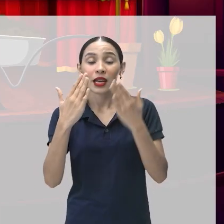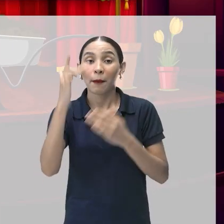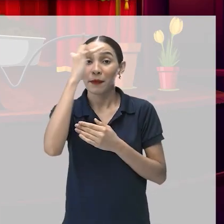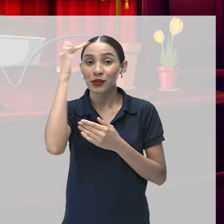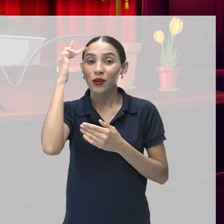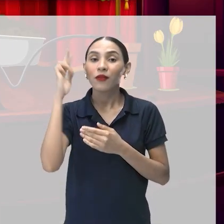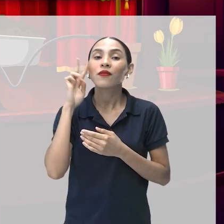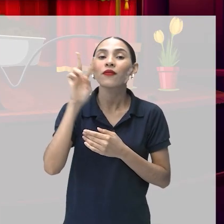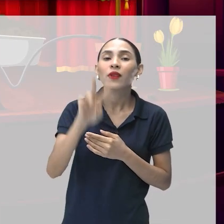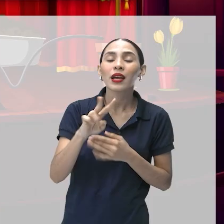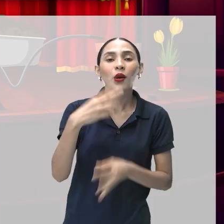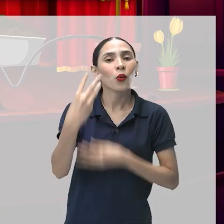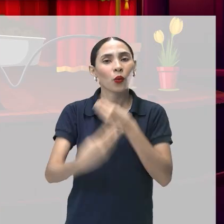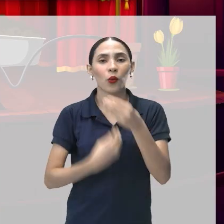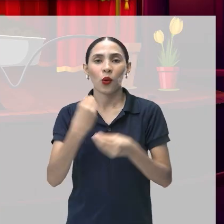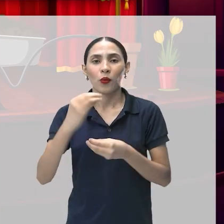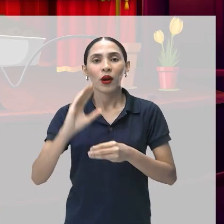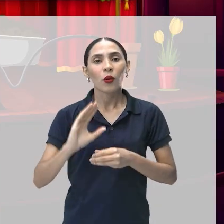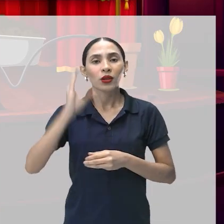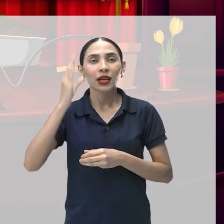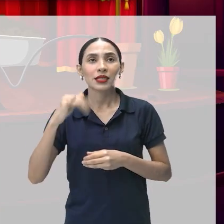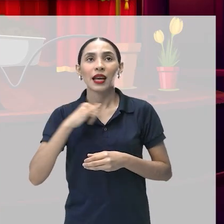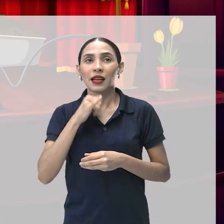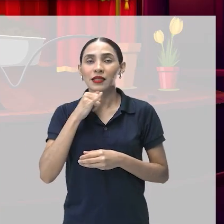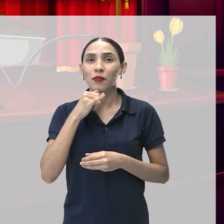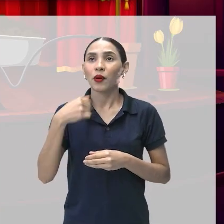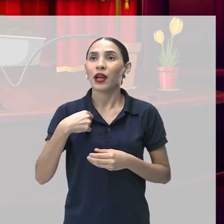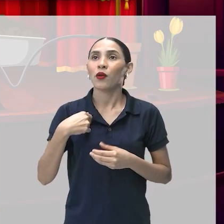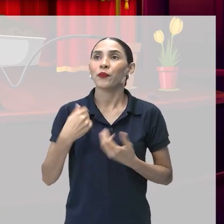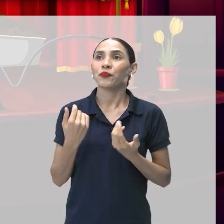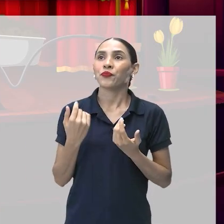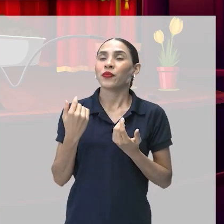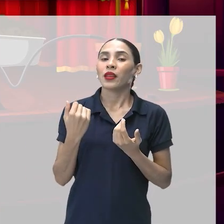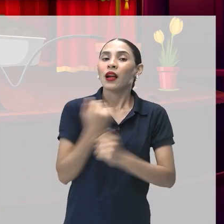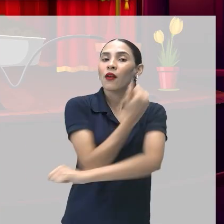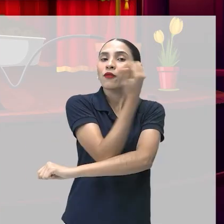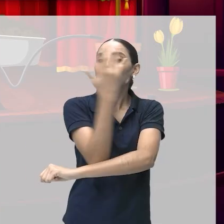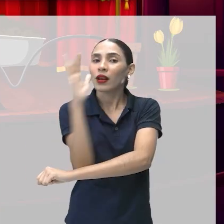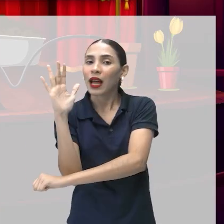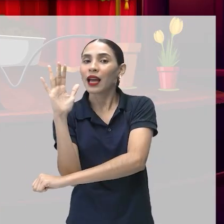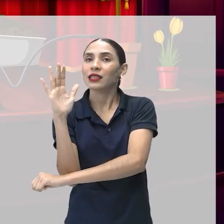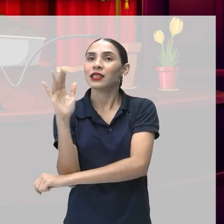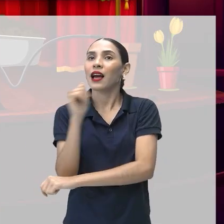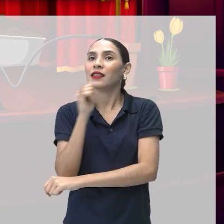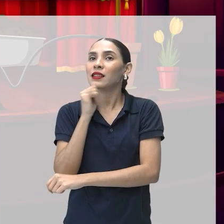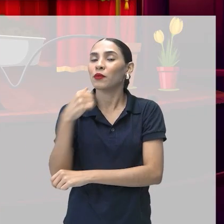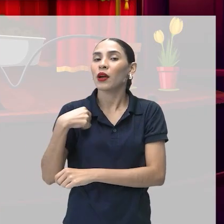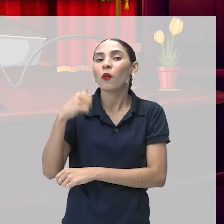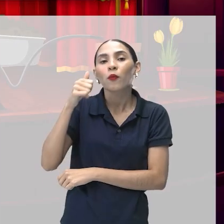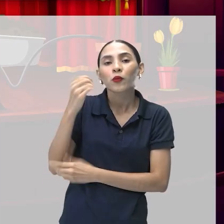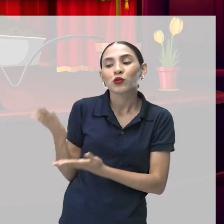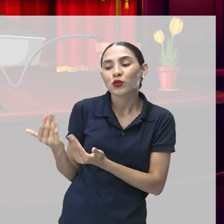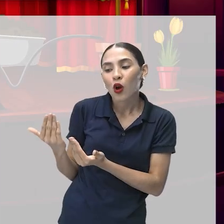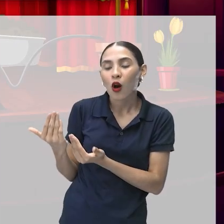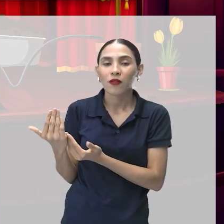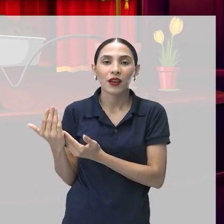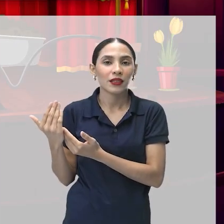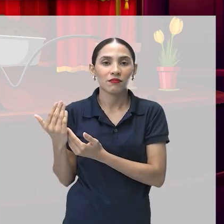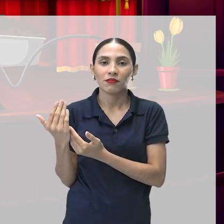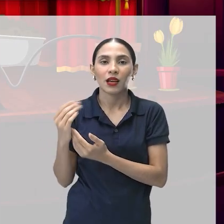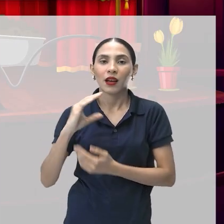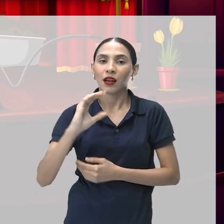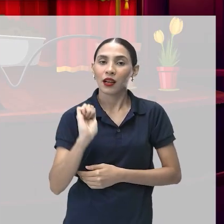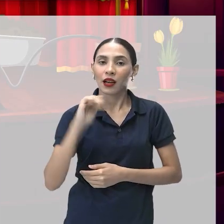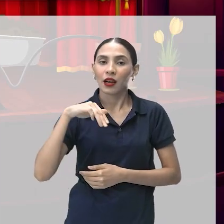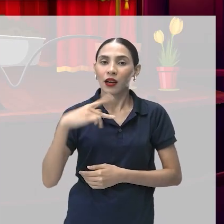espectador como é que acontece. Eu estou numa floresta. Agora eu sou uma camponesa. Então, o que compõe